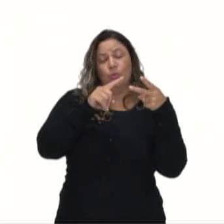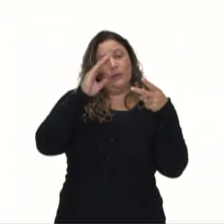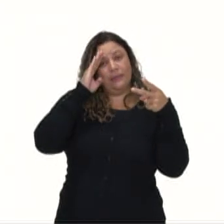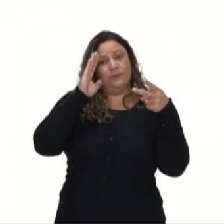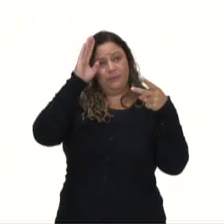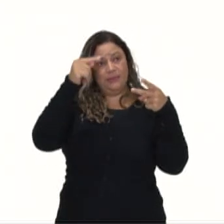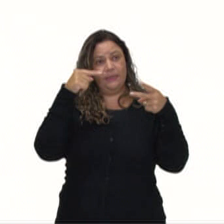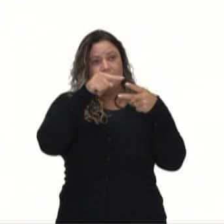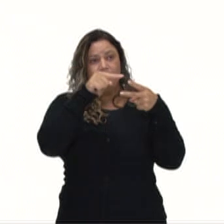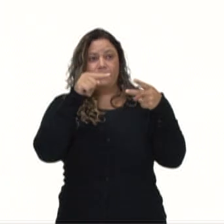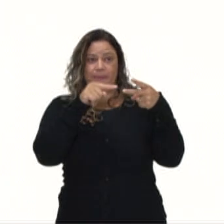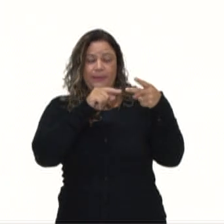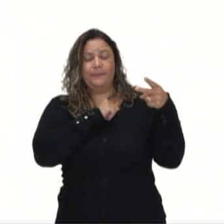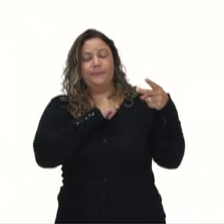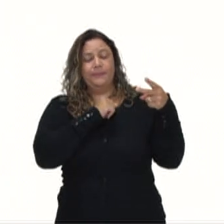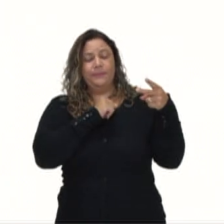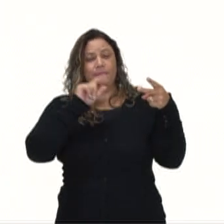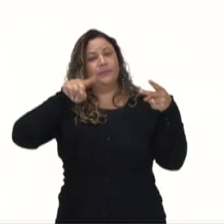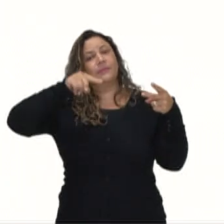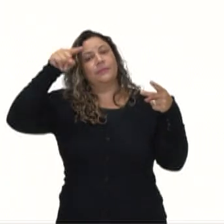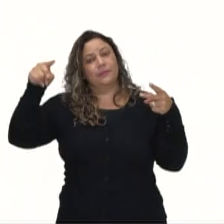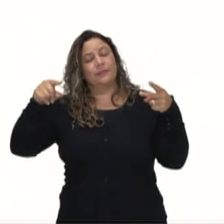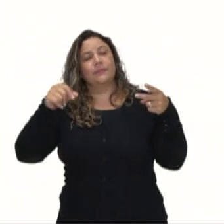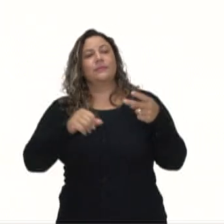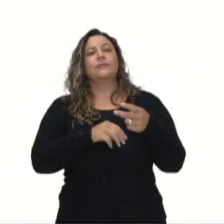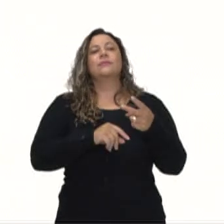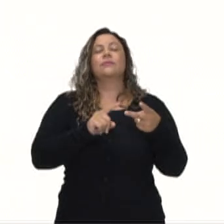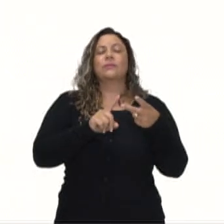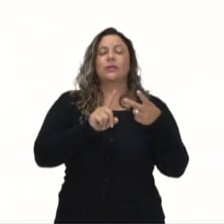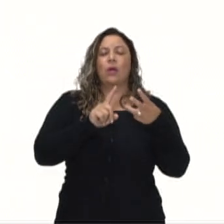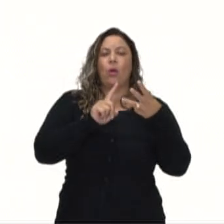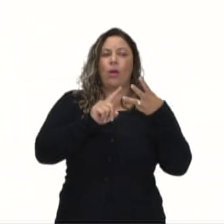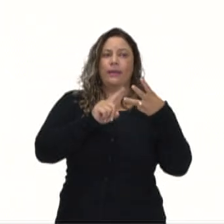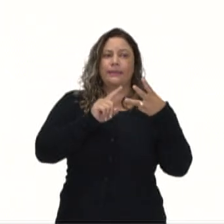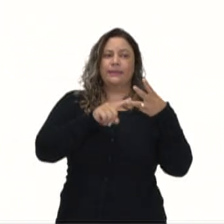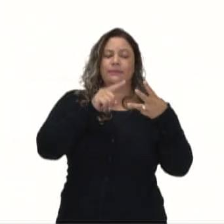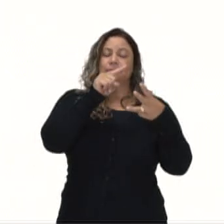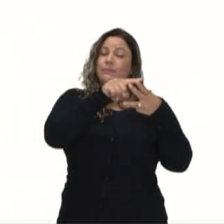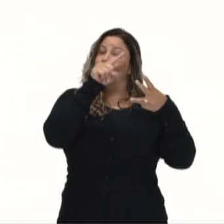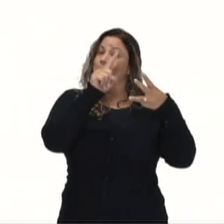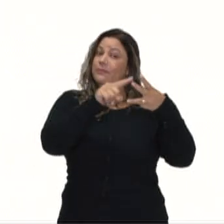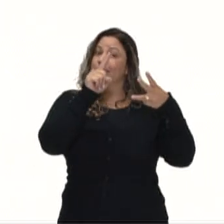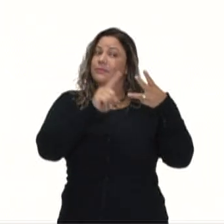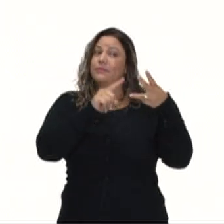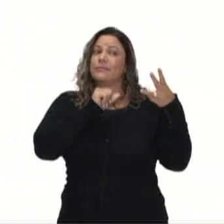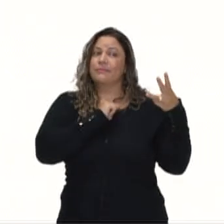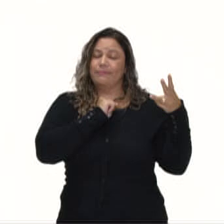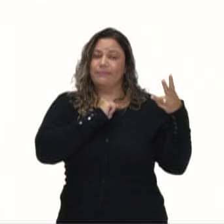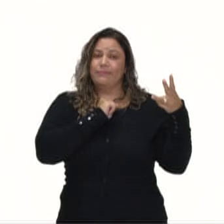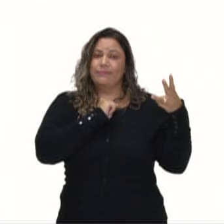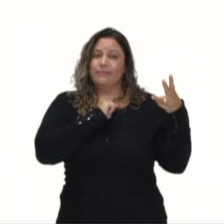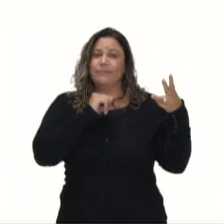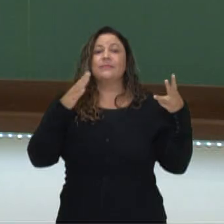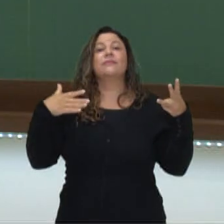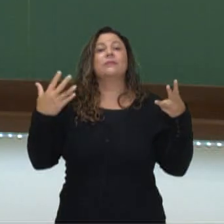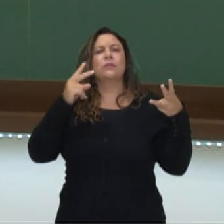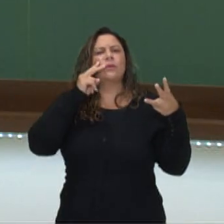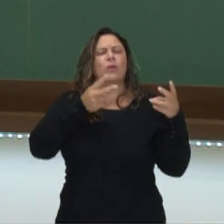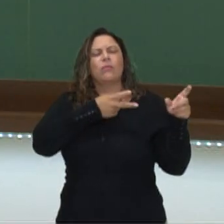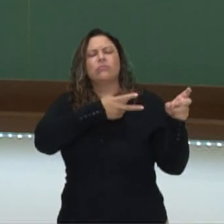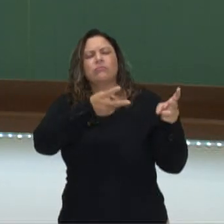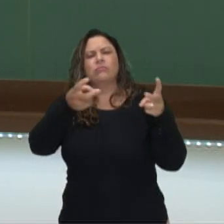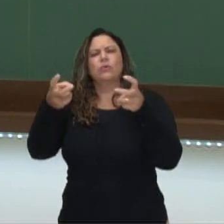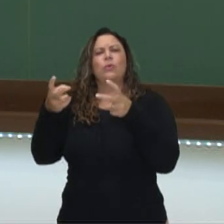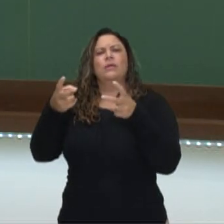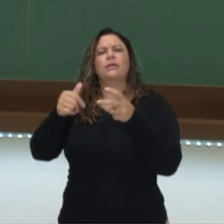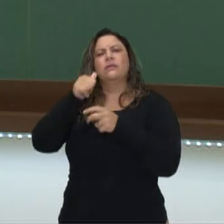que é a average e a memorable, e a outra the rest of your life. E olhando para a moça, a